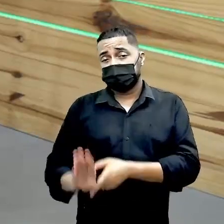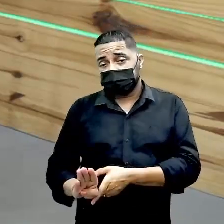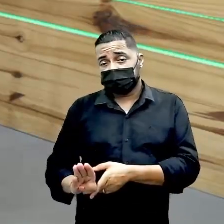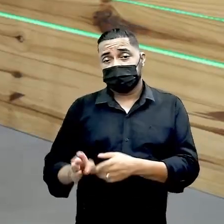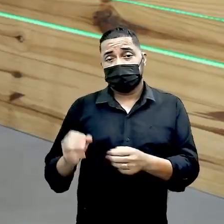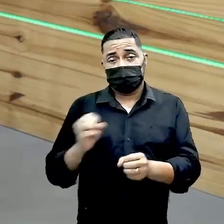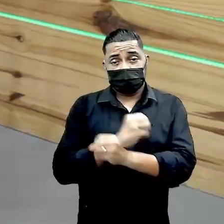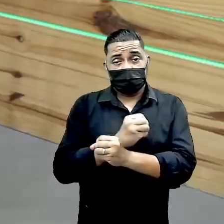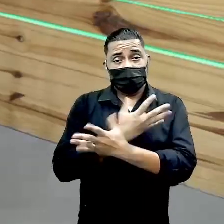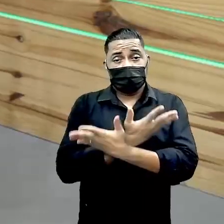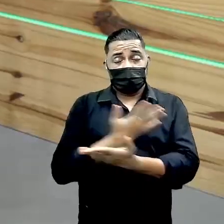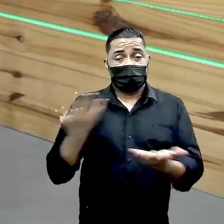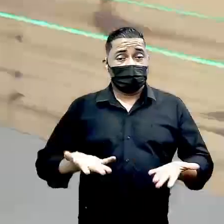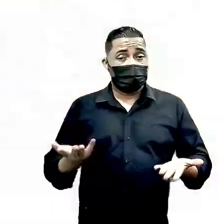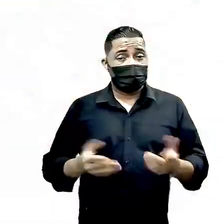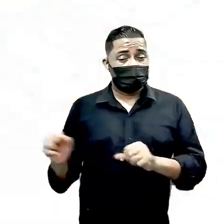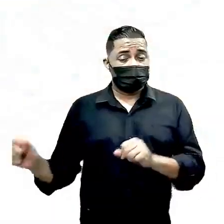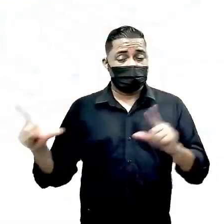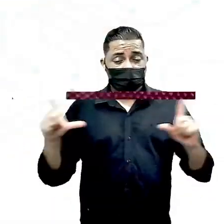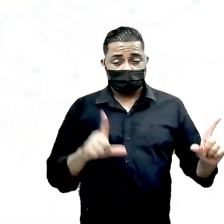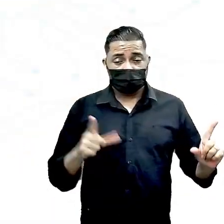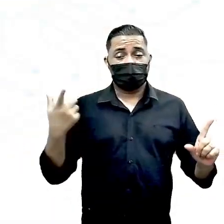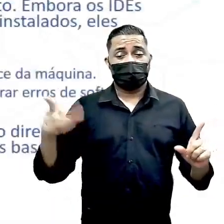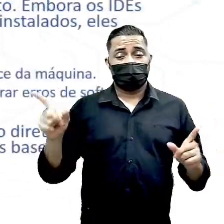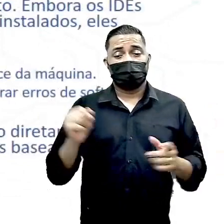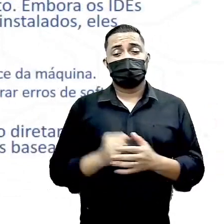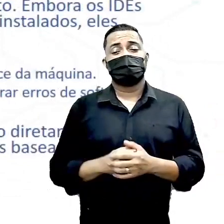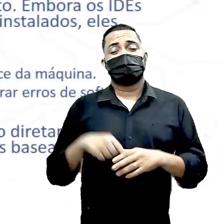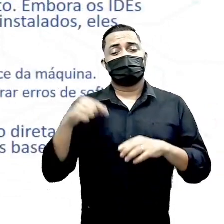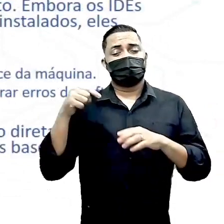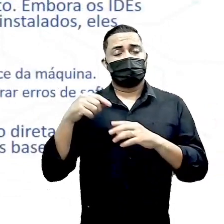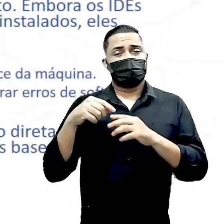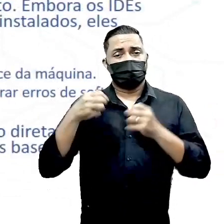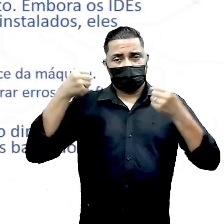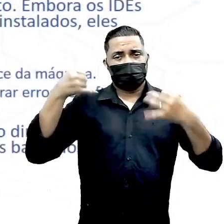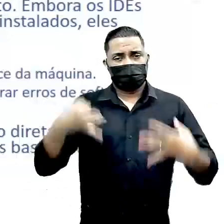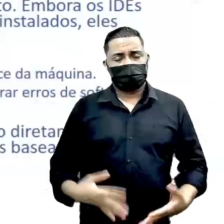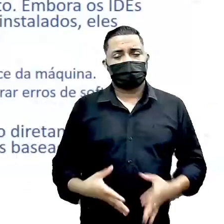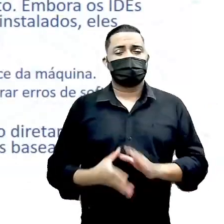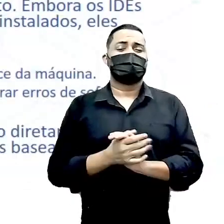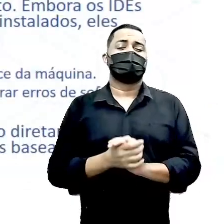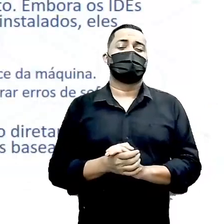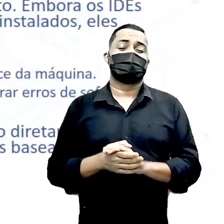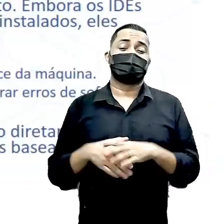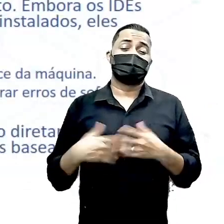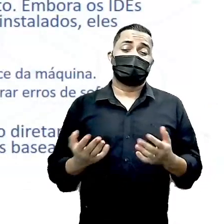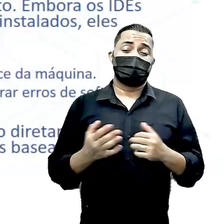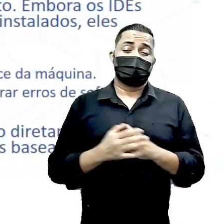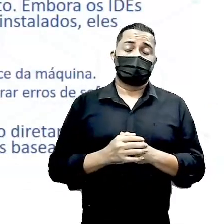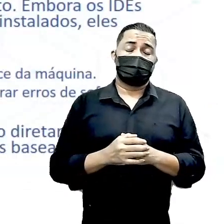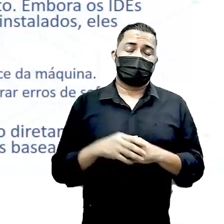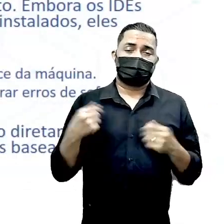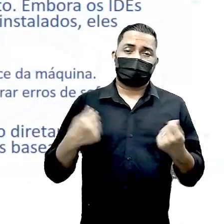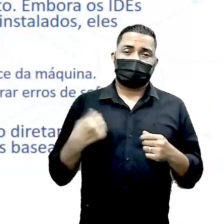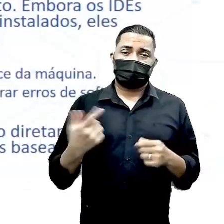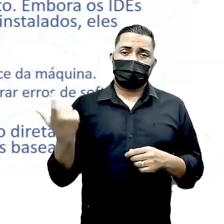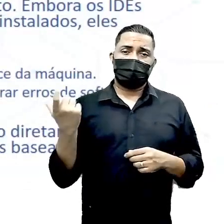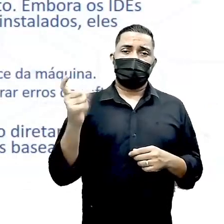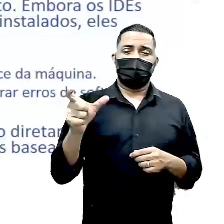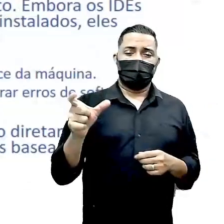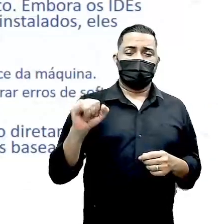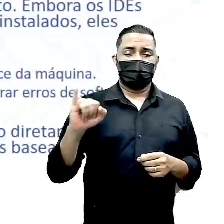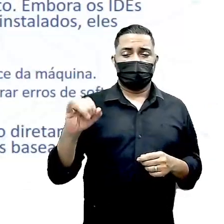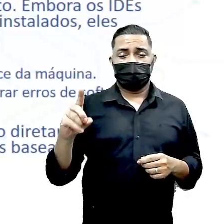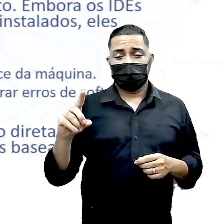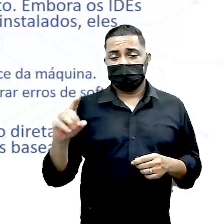um slide aí para começar outras explanações. Né? Precisa ainda classificar as